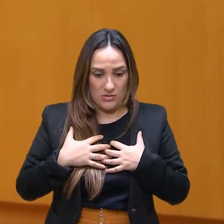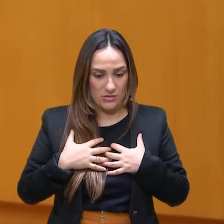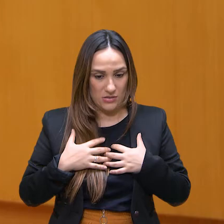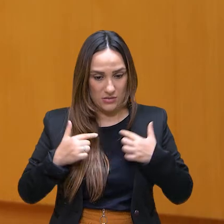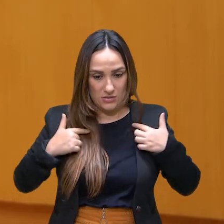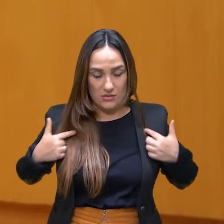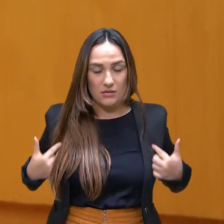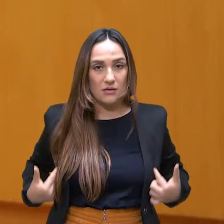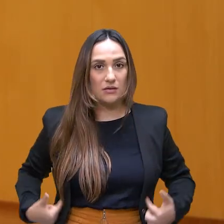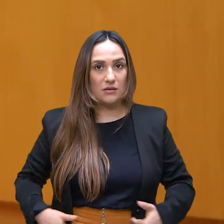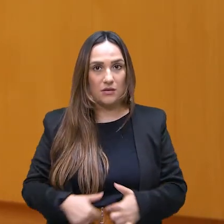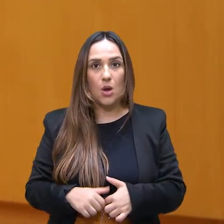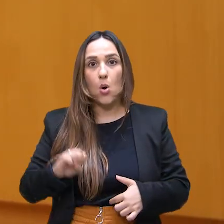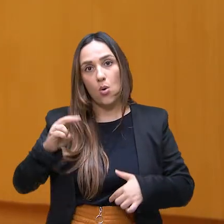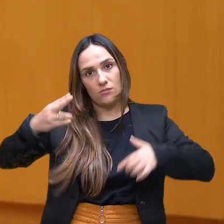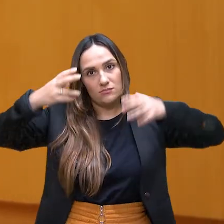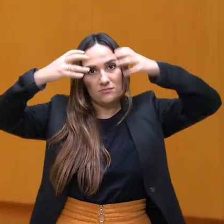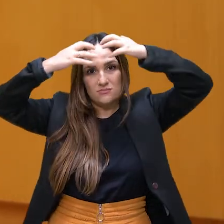torácica,